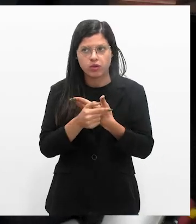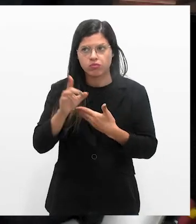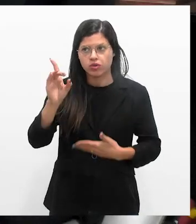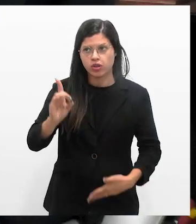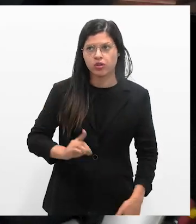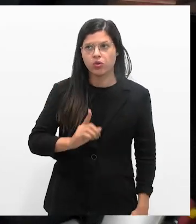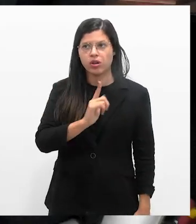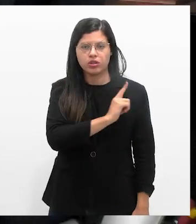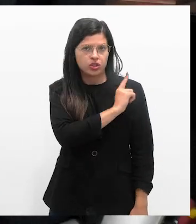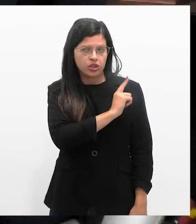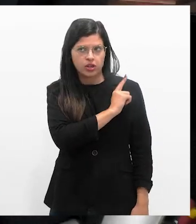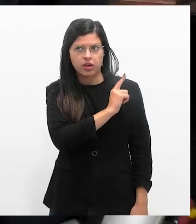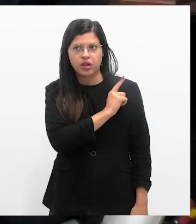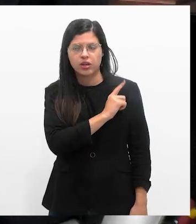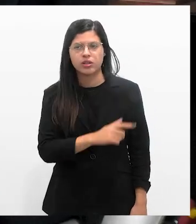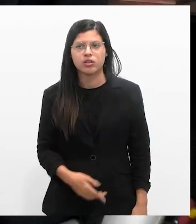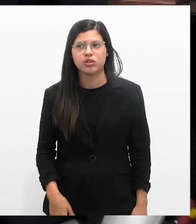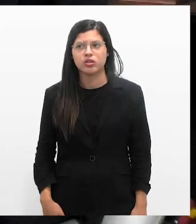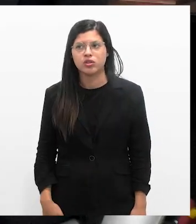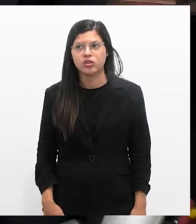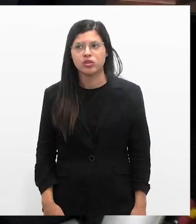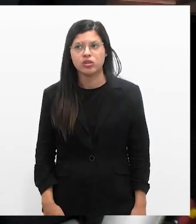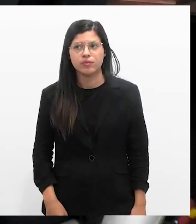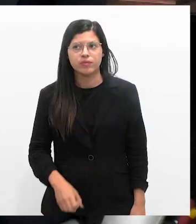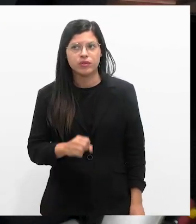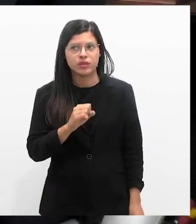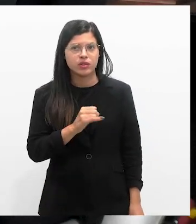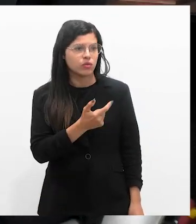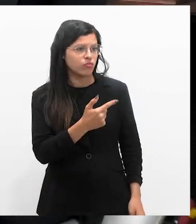diretora, né, de gerente. Se não há lei, não há punição.